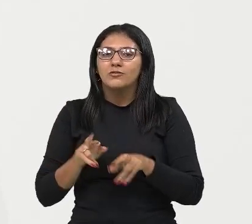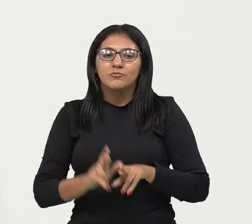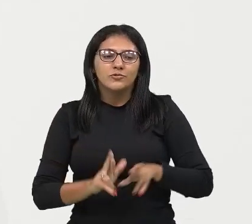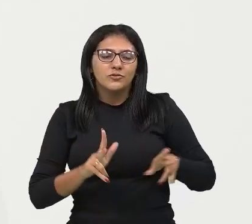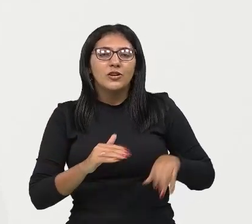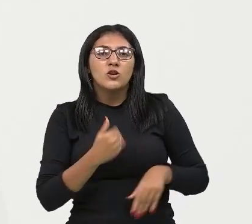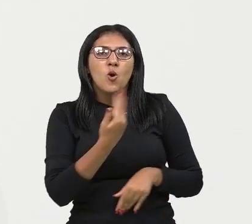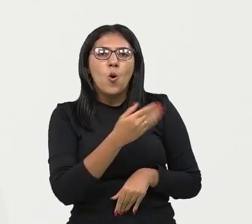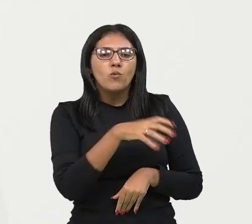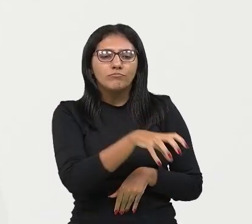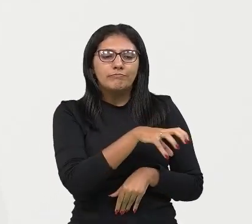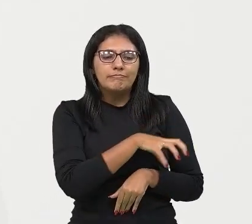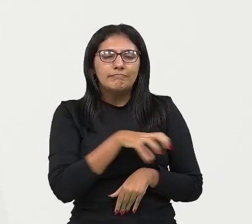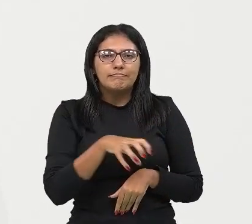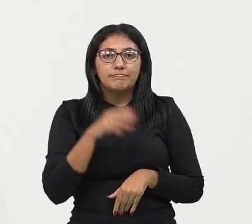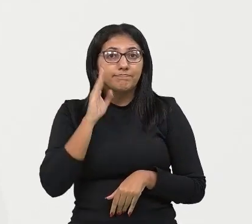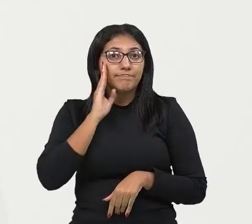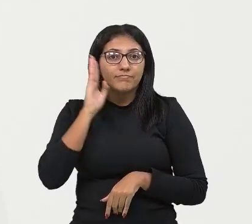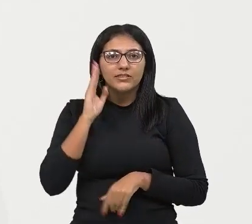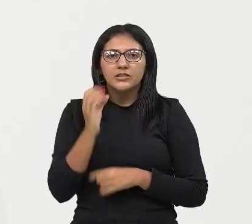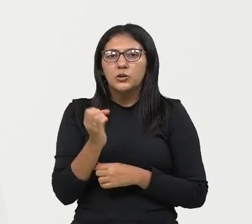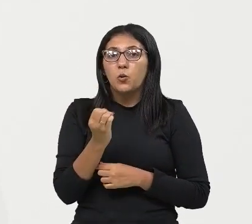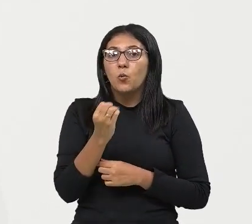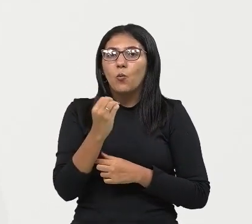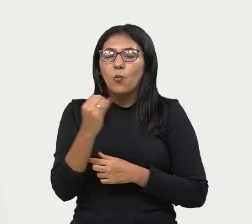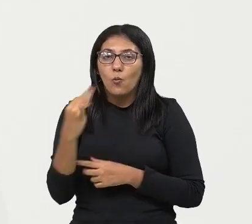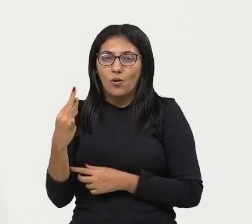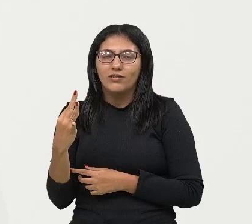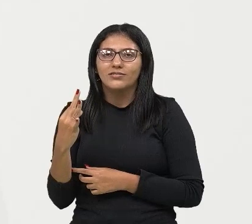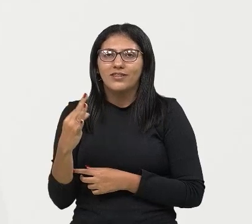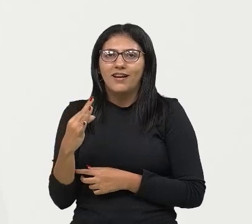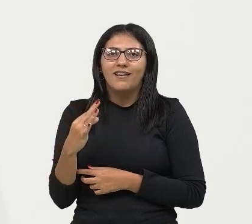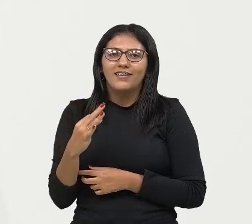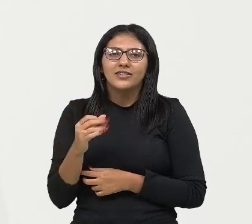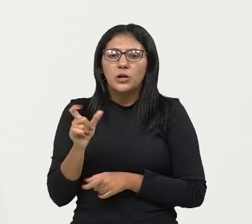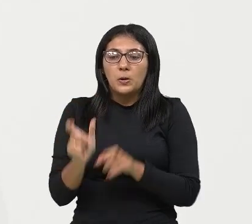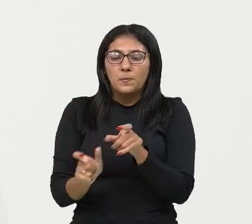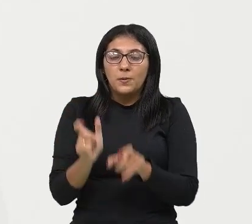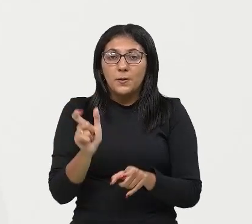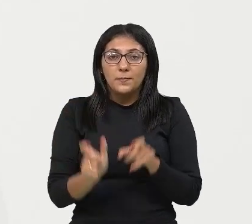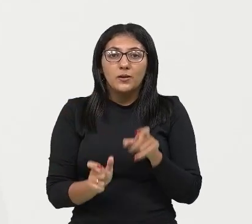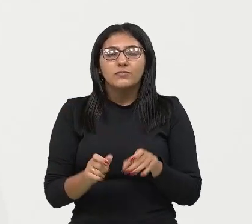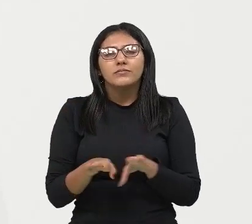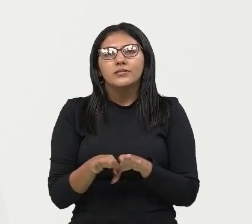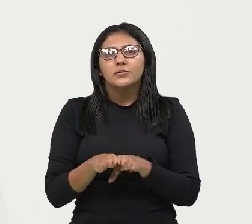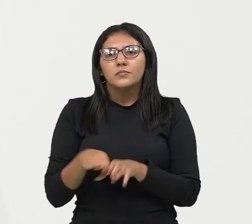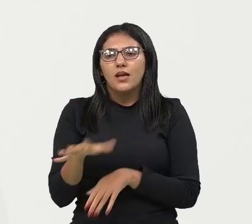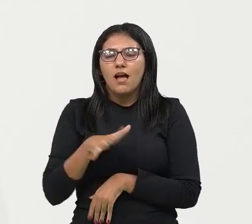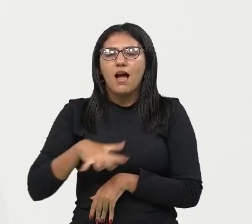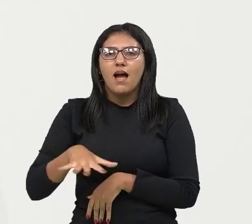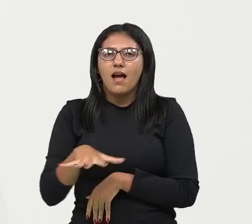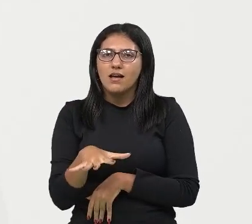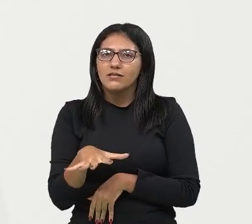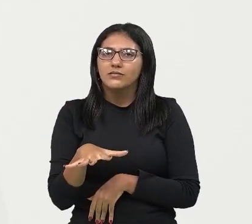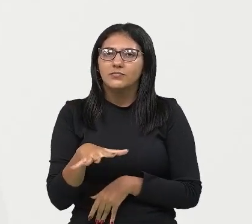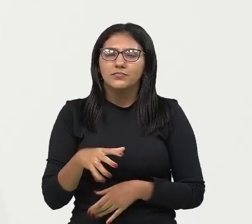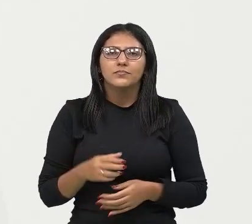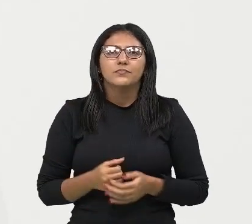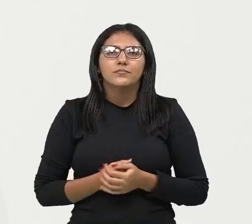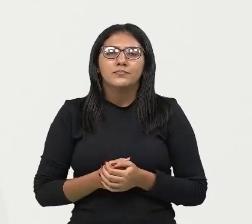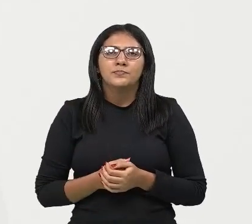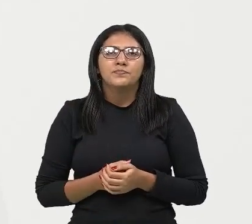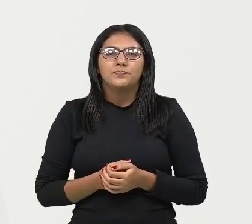tá? Que vem principalmente pelo número de pessoas e também pela área. E geralmente